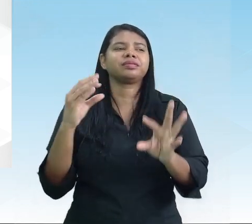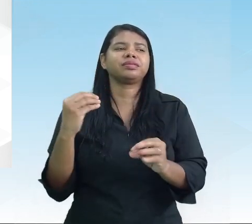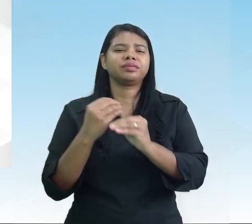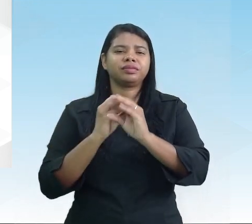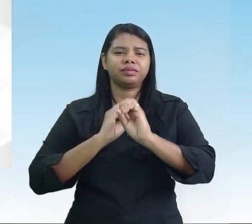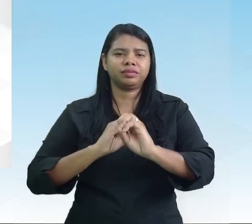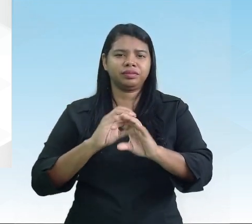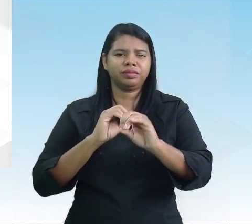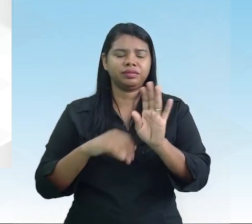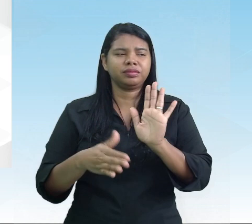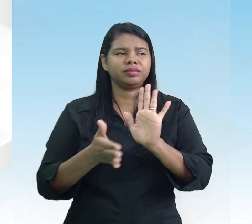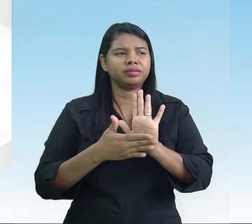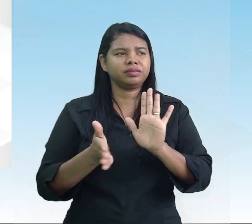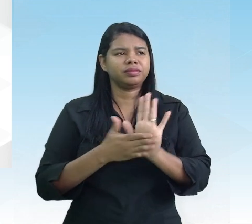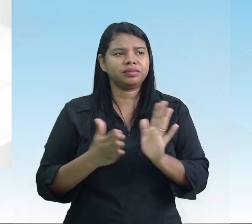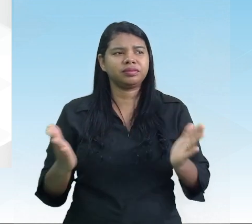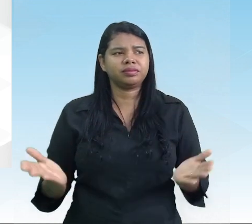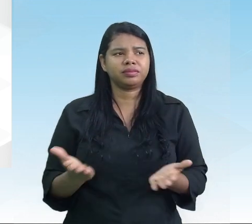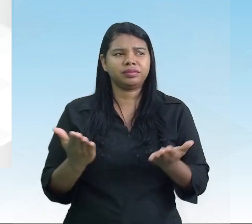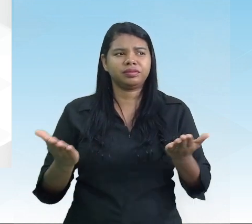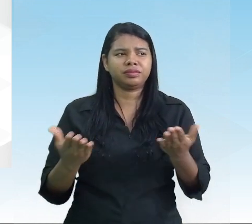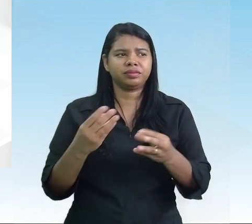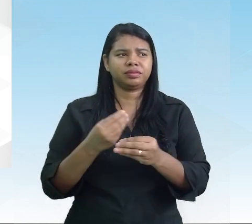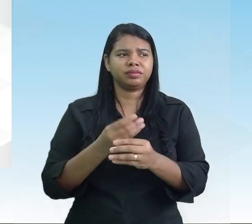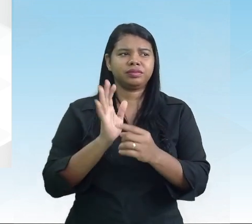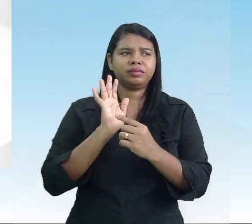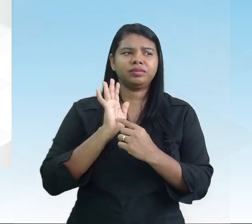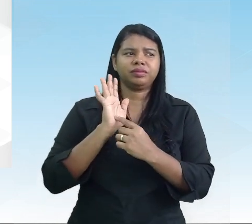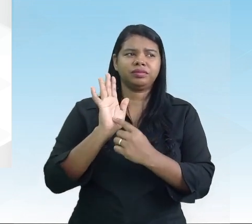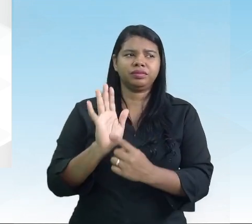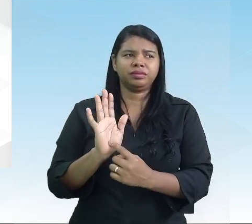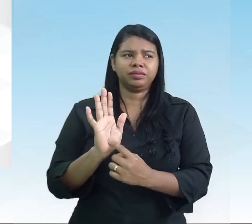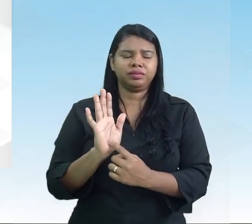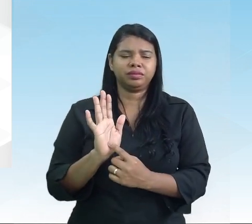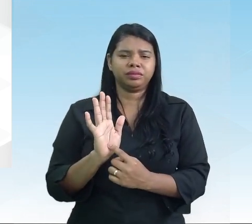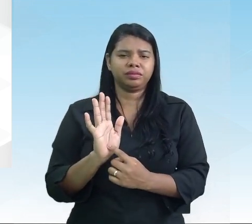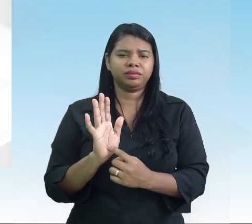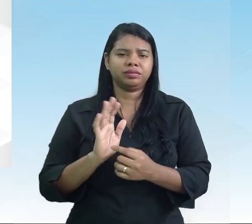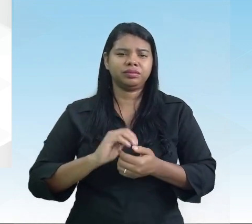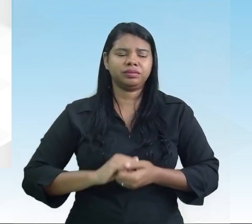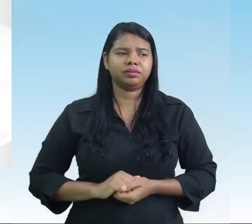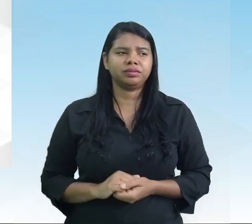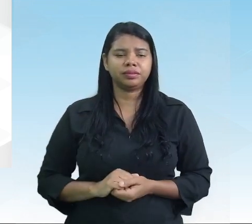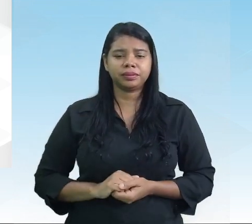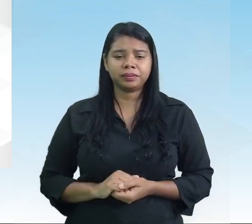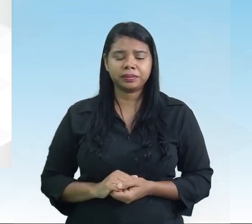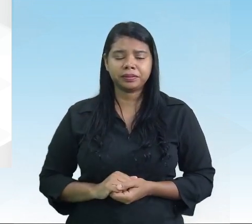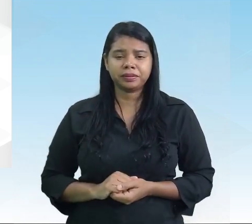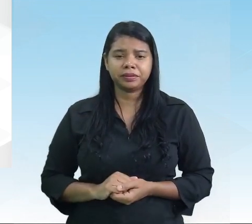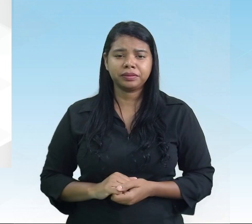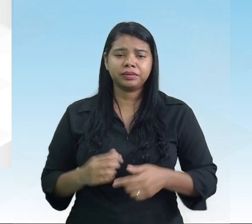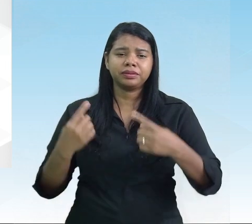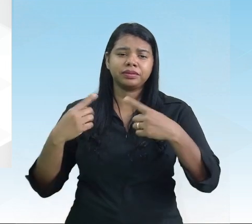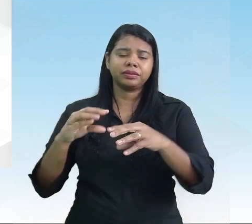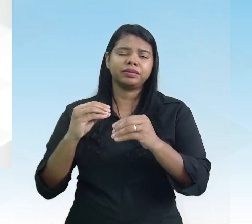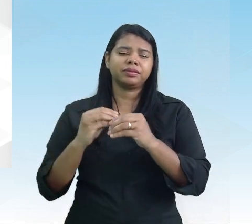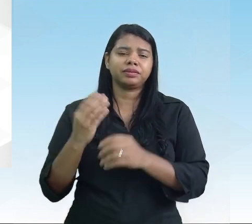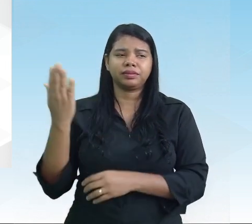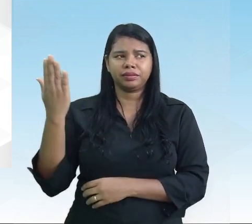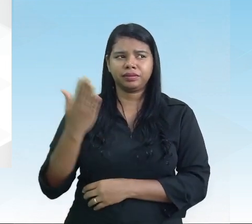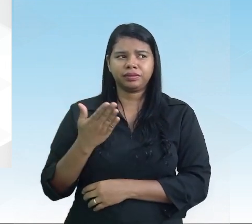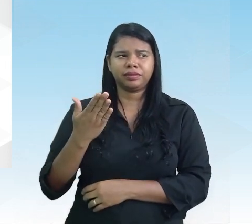ensinamento, é uma proposição que se apresenta ou expõe para ser defendida de